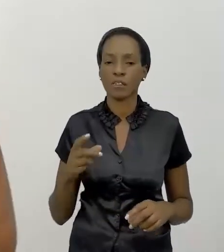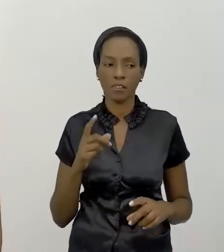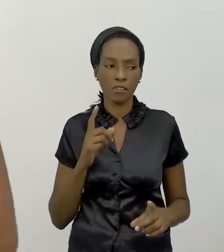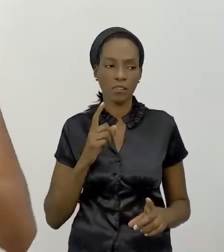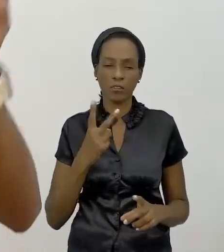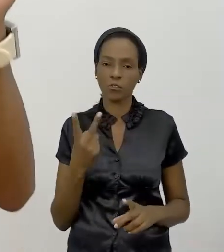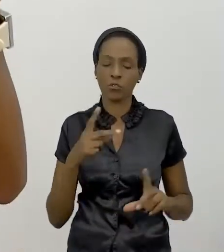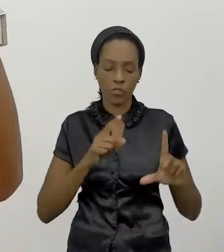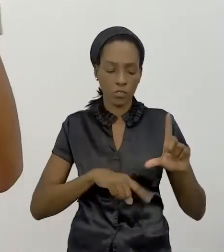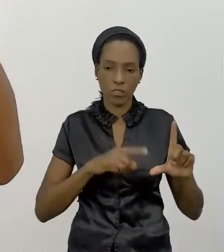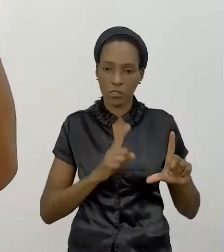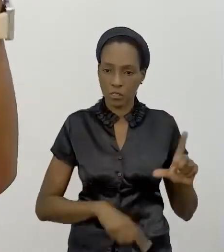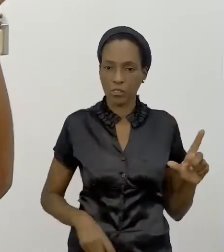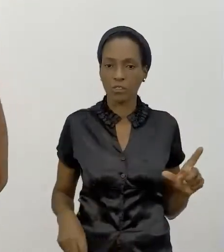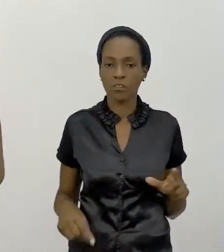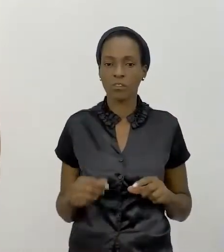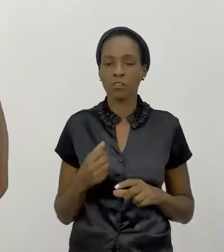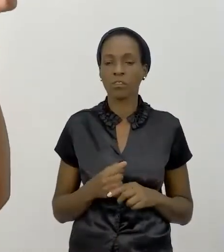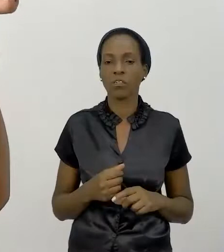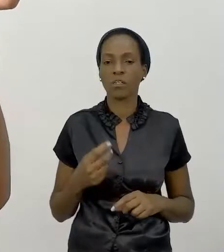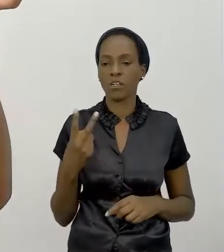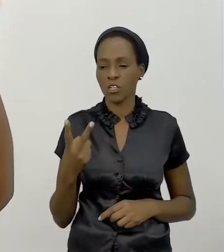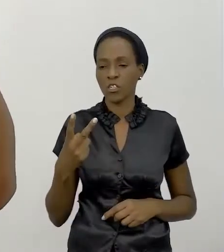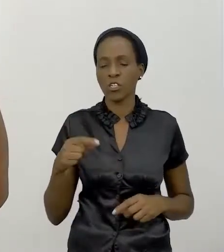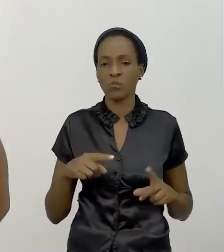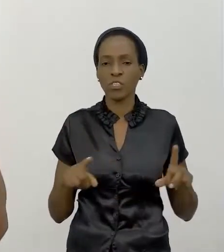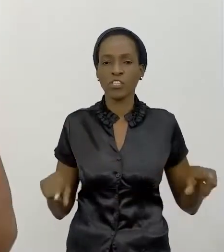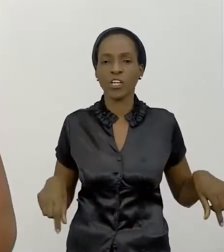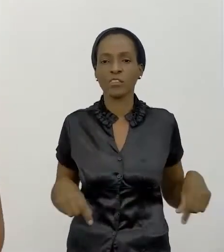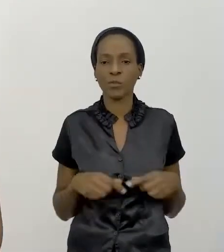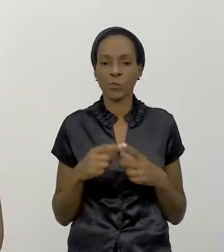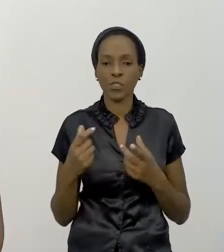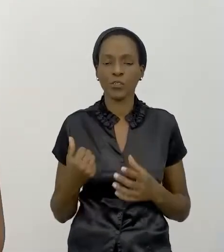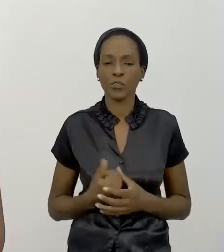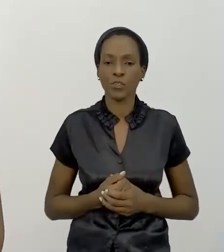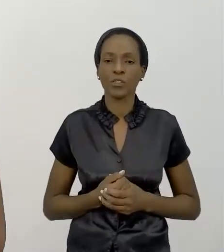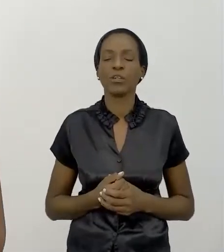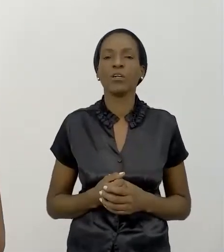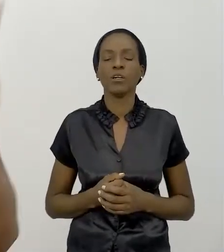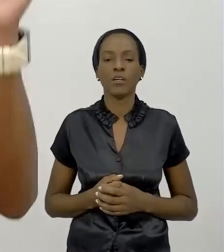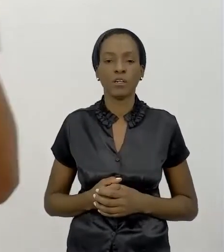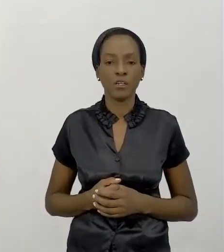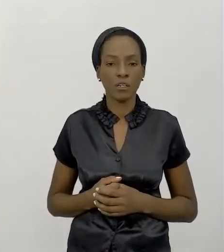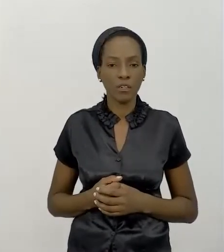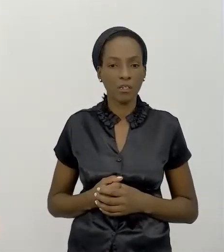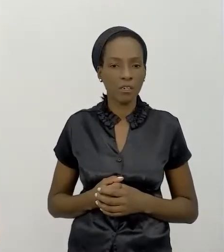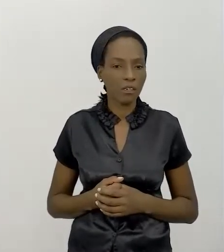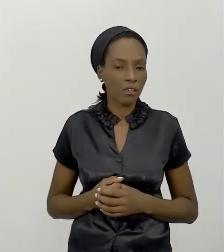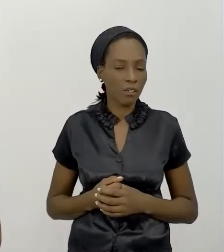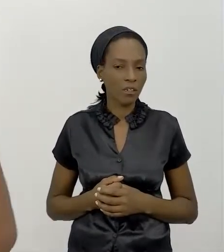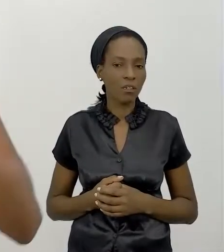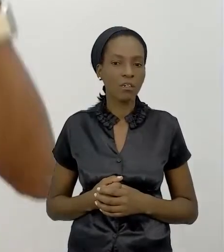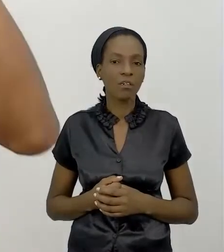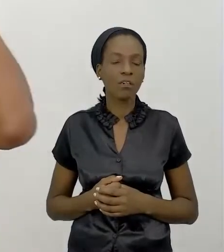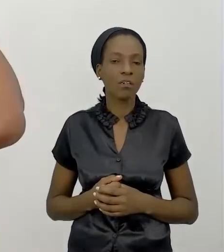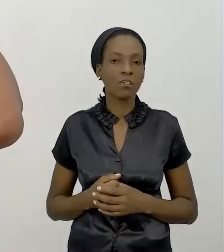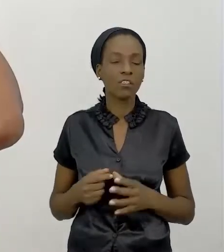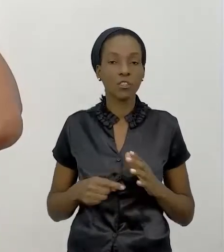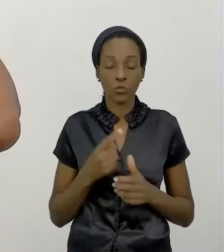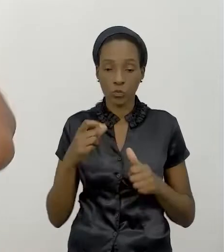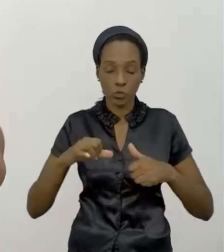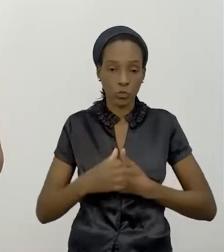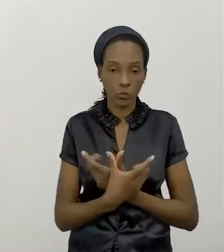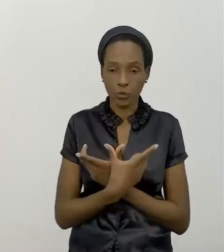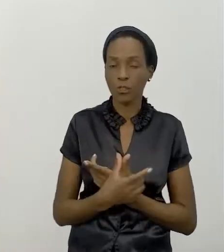algébrica, ela não tem quadrados, cúbicos, nada disso, só tem duas grandezas e todo mundo de primeiro grau, você já tem